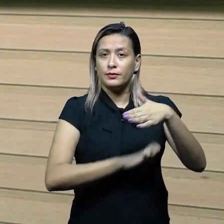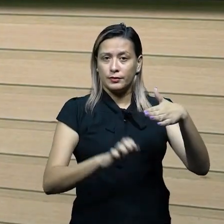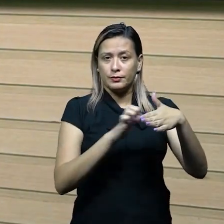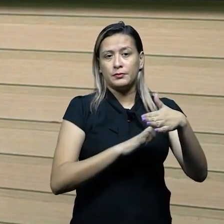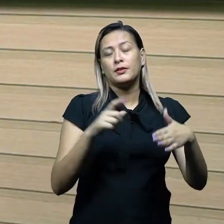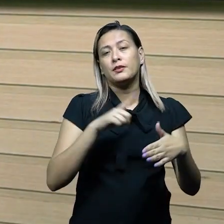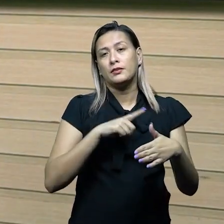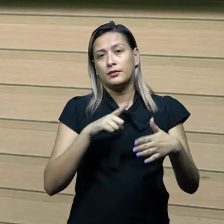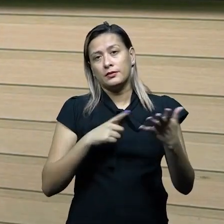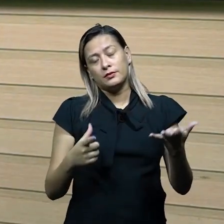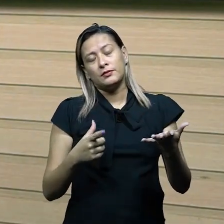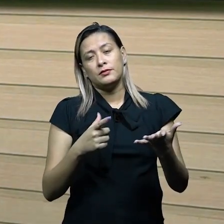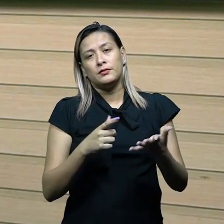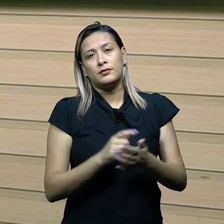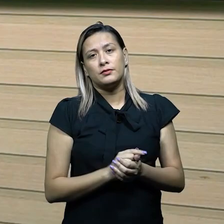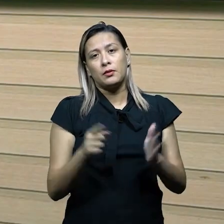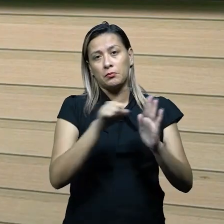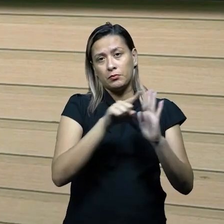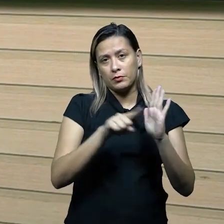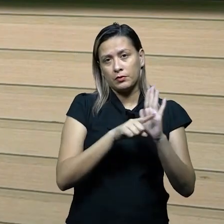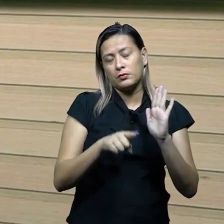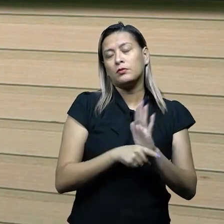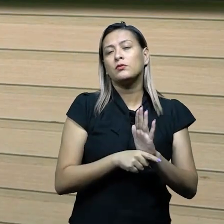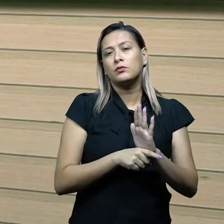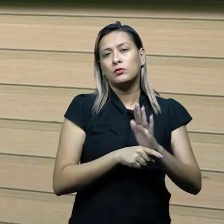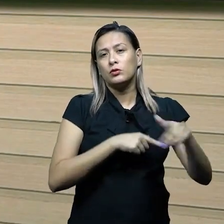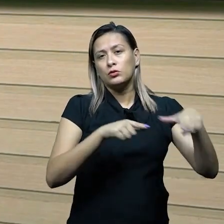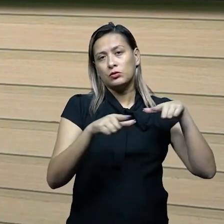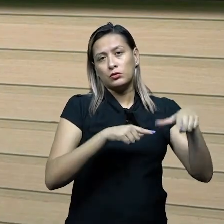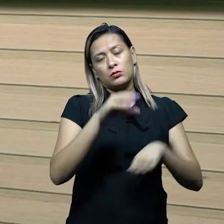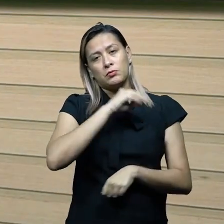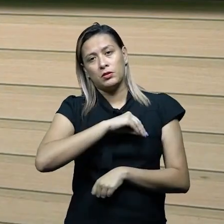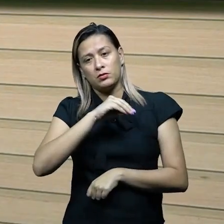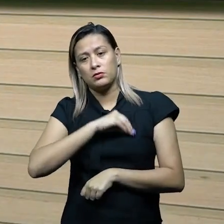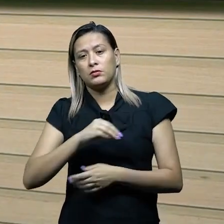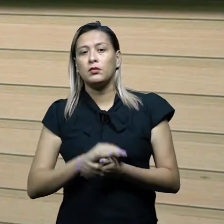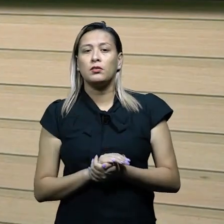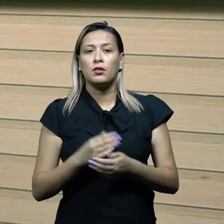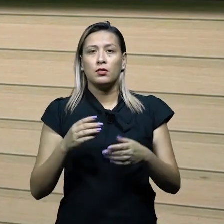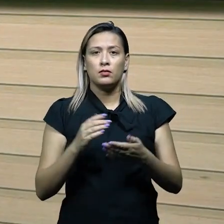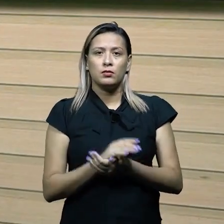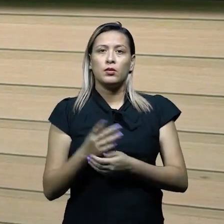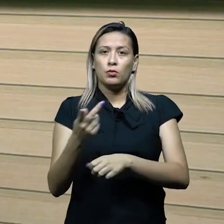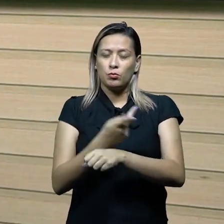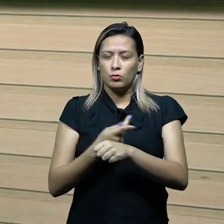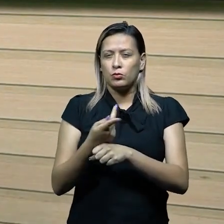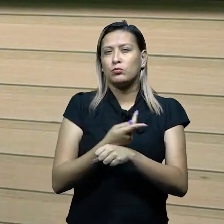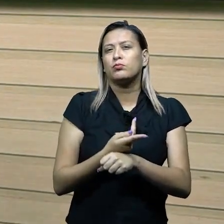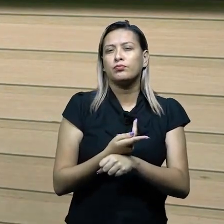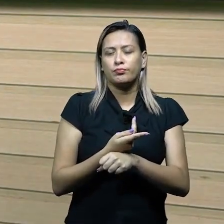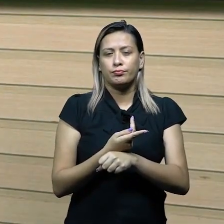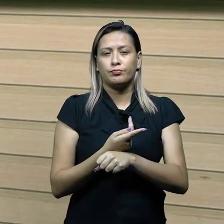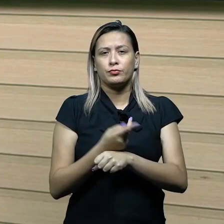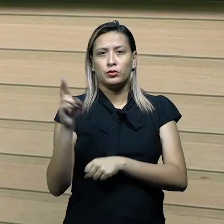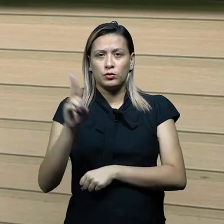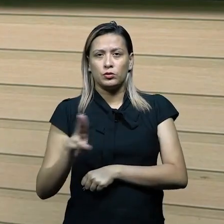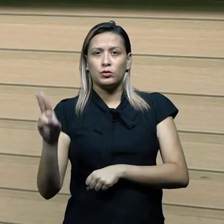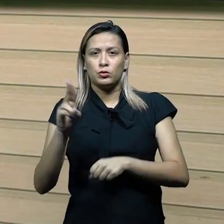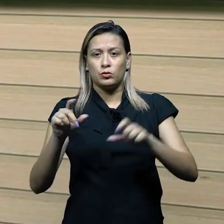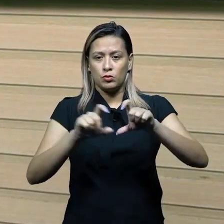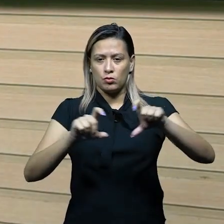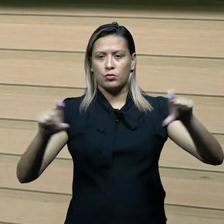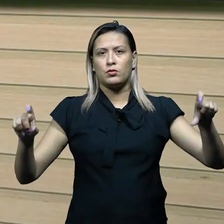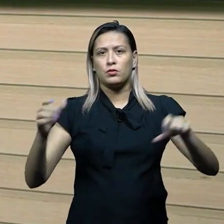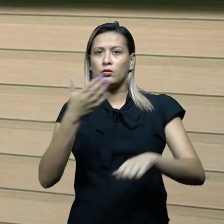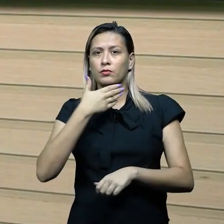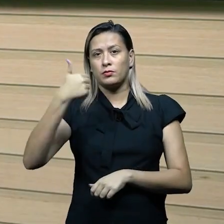das empresas elas estão adotando isso. O plano de cargo e salário e buscando a questão horizontal, que fica mais fácil de você contemplar o